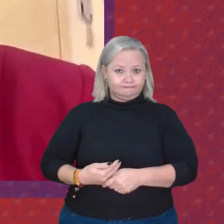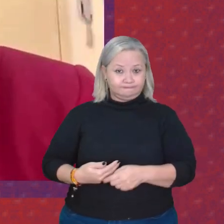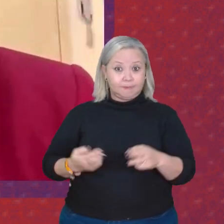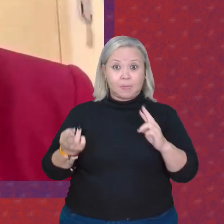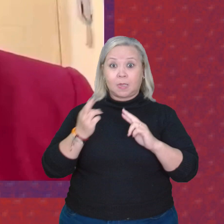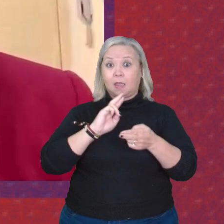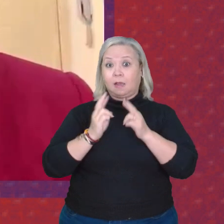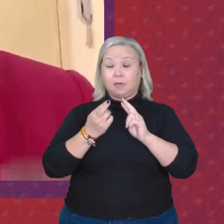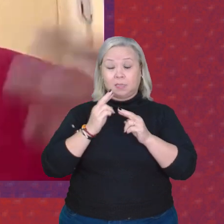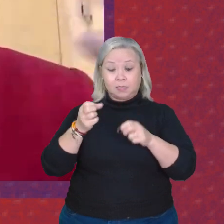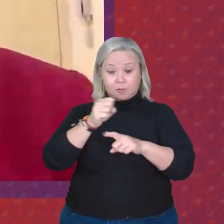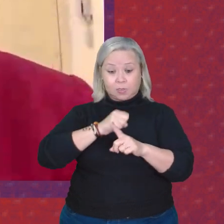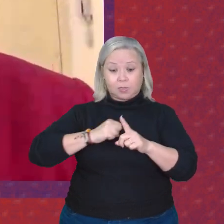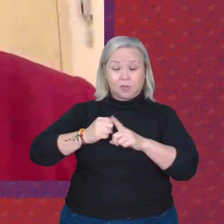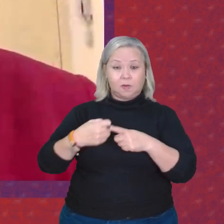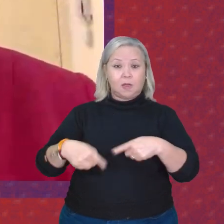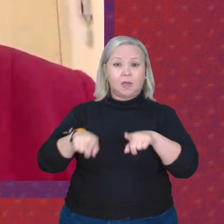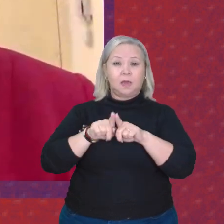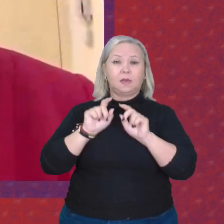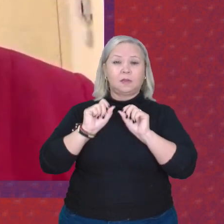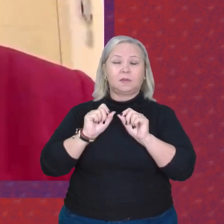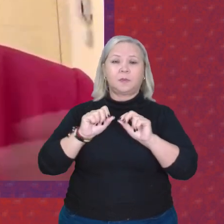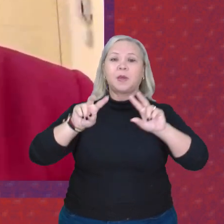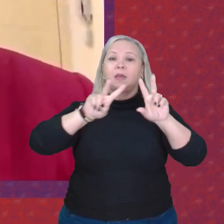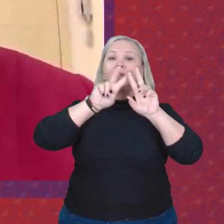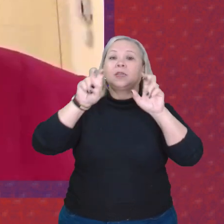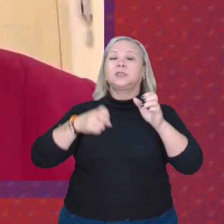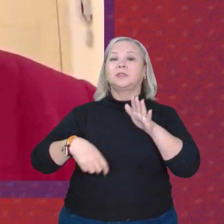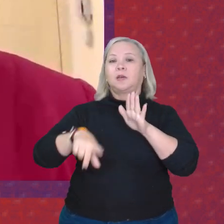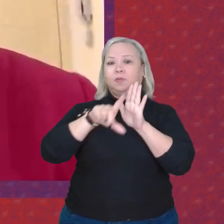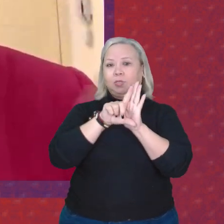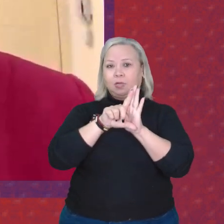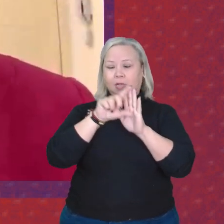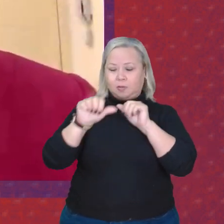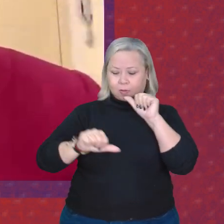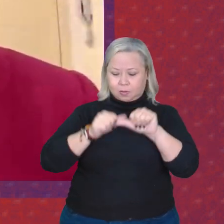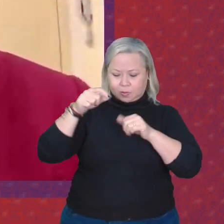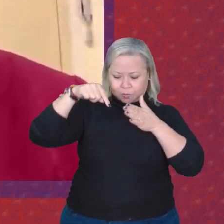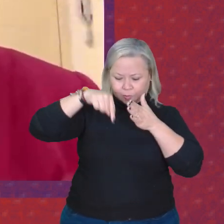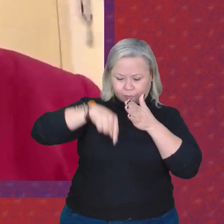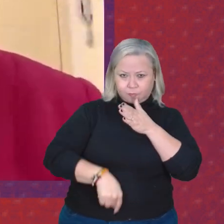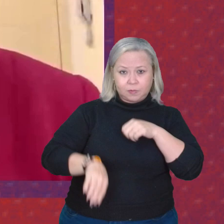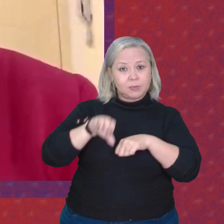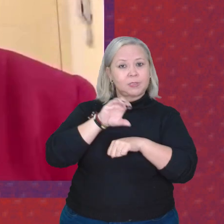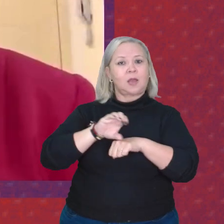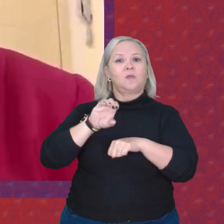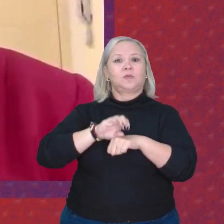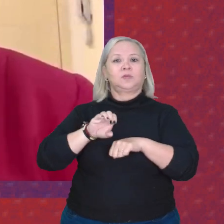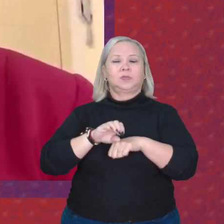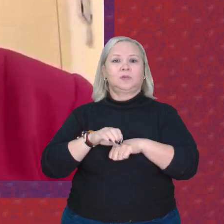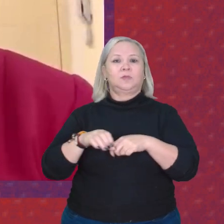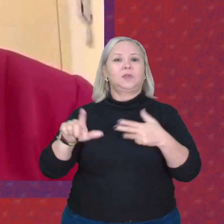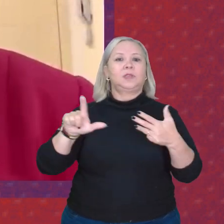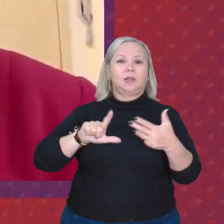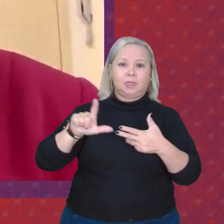a sociedade e também em termos legais, né? Alterações profundas na Constituição e na